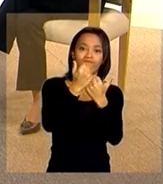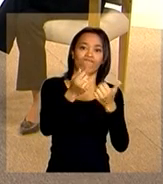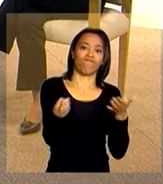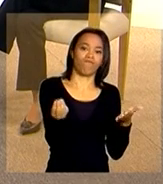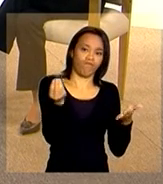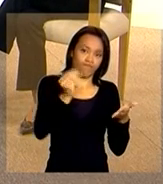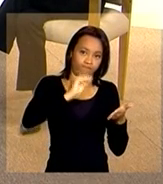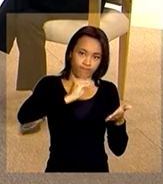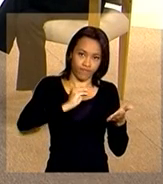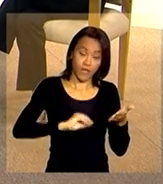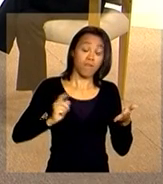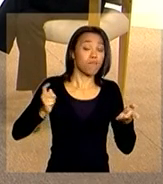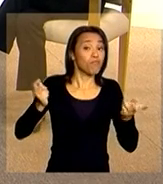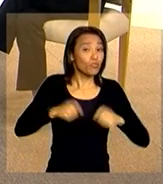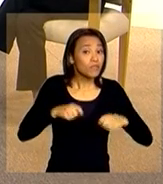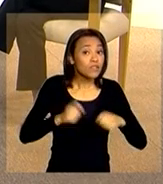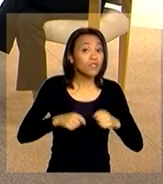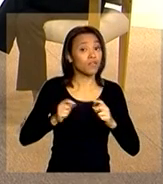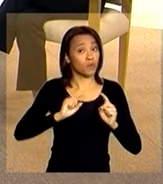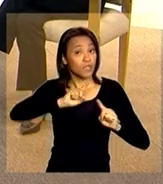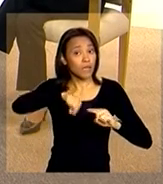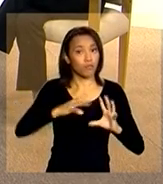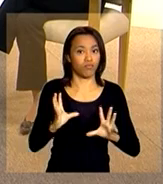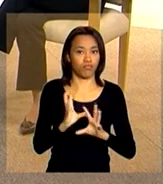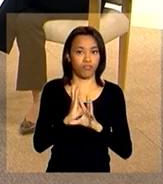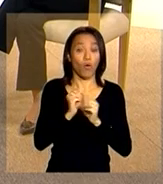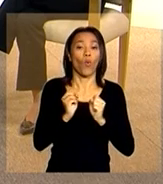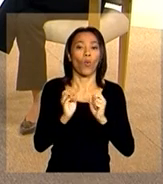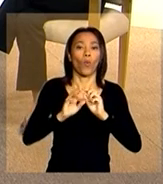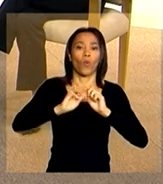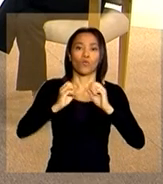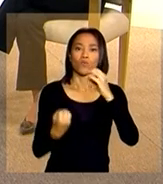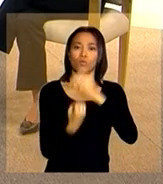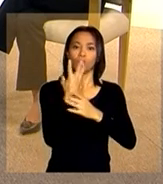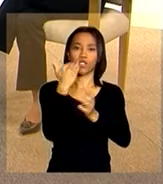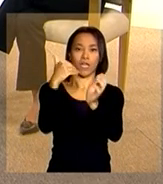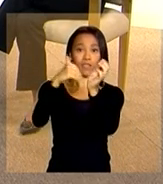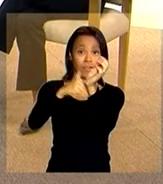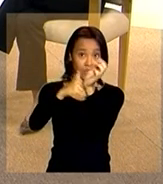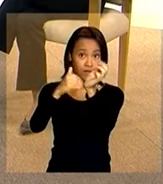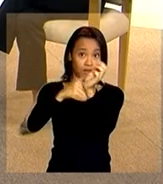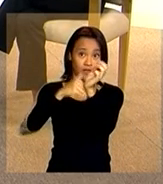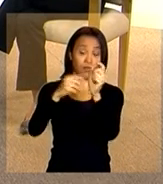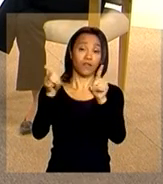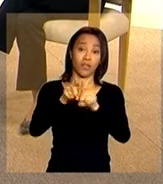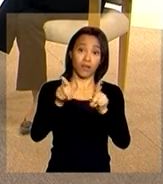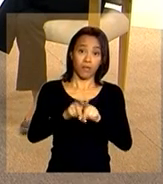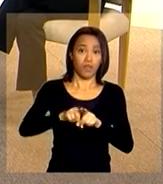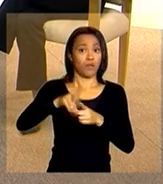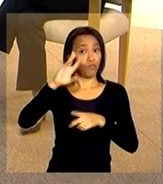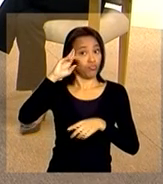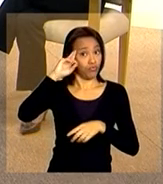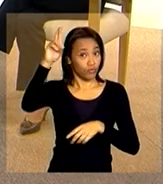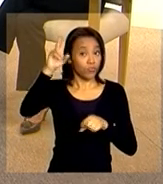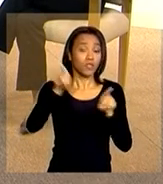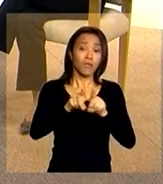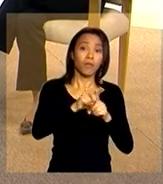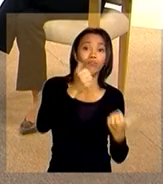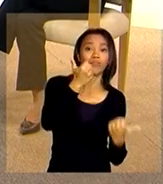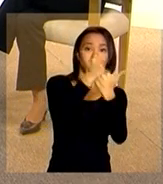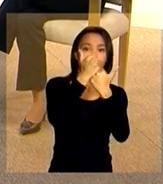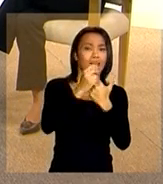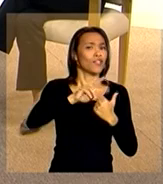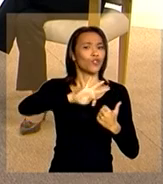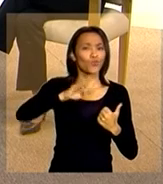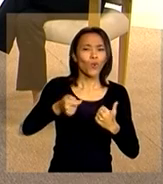que seja possível a geração da senha pro administrador titular e pro administrador adjunto eles que vão ter acesso a todos